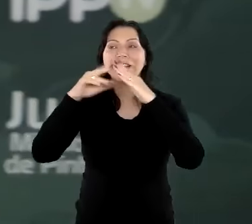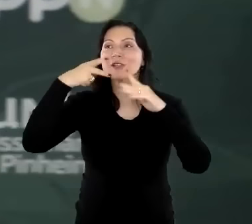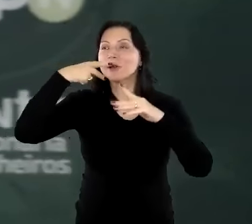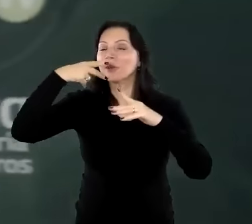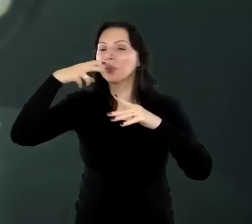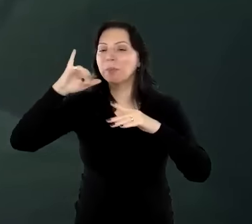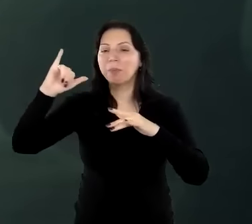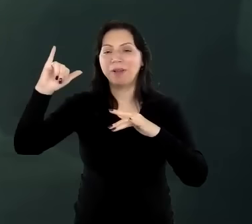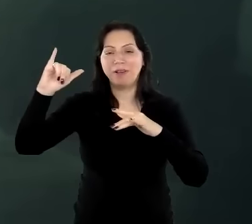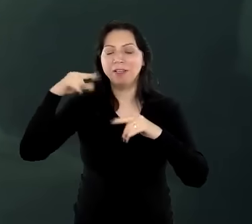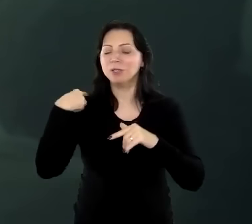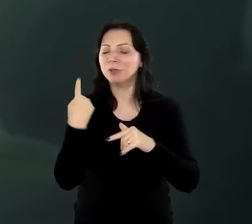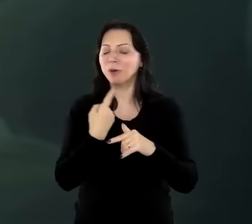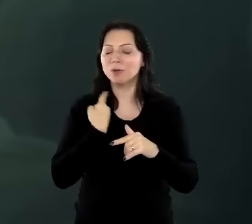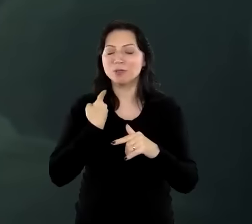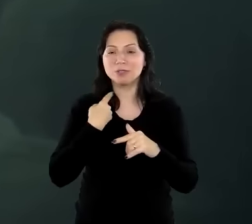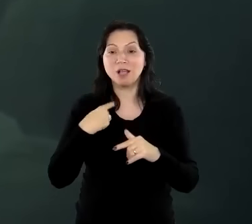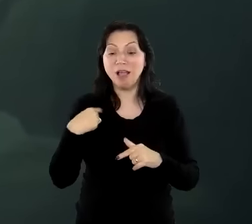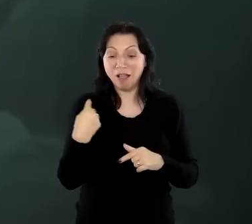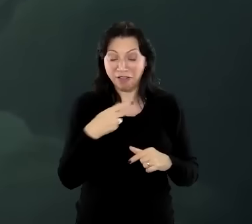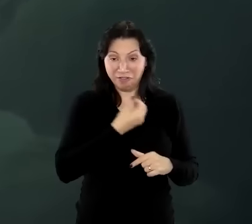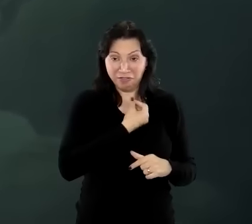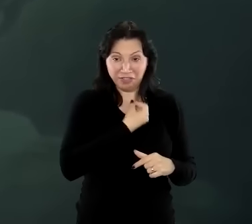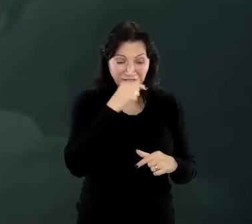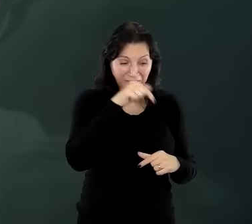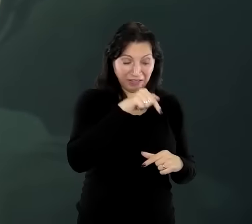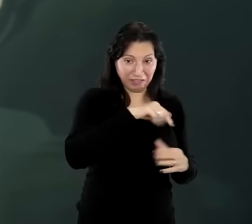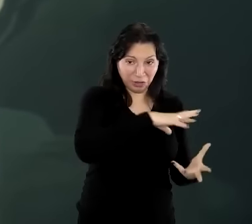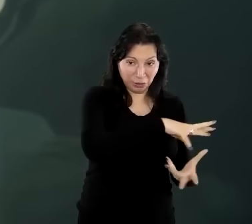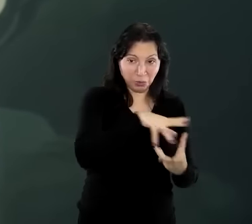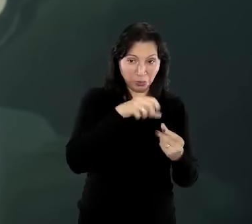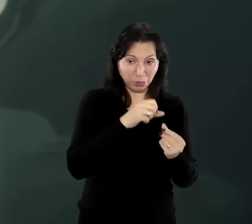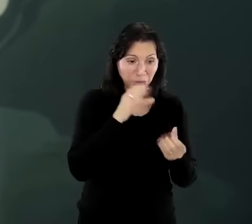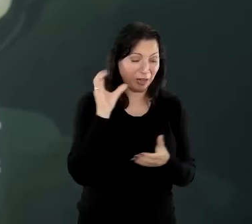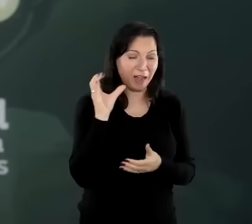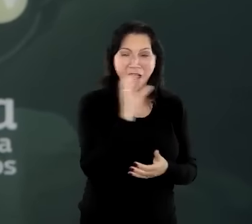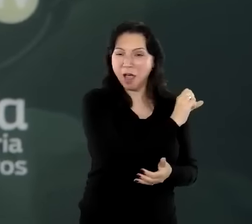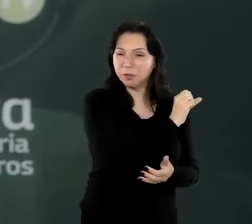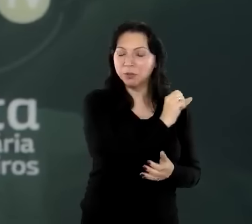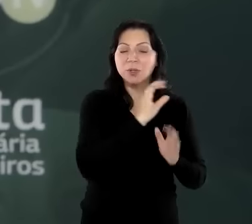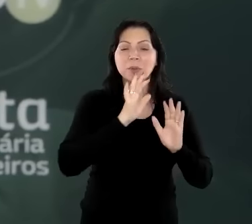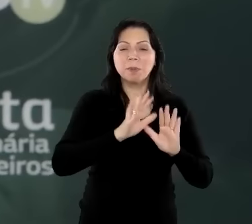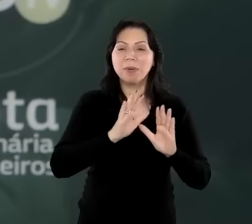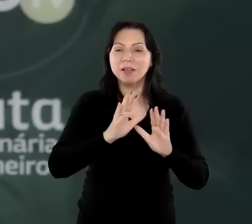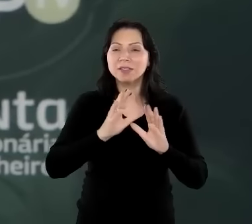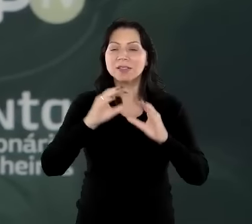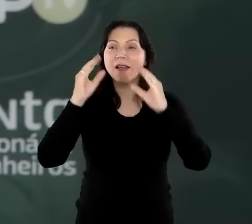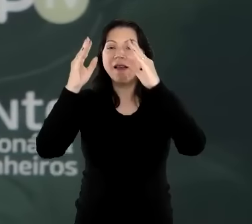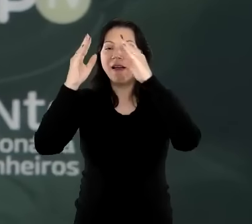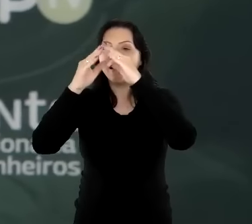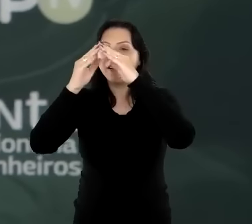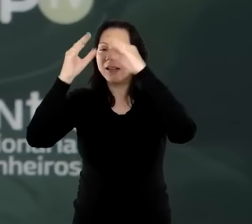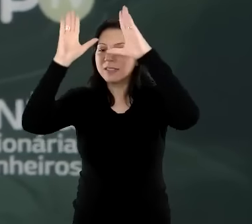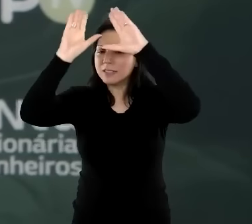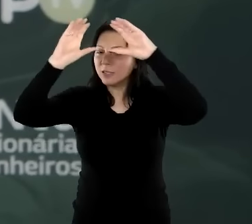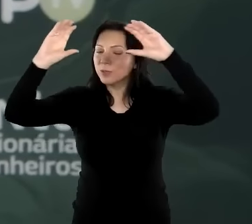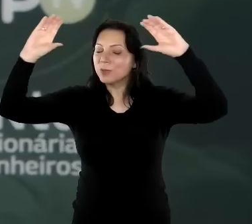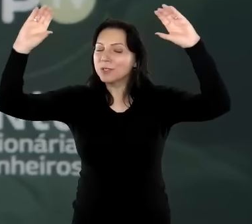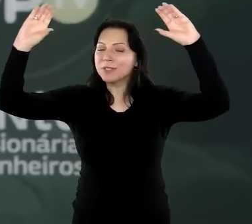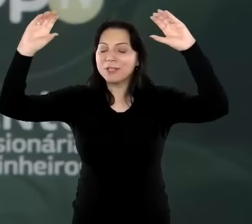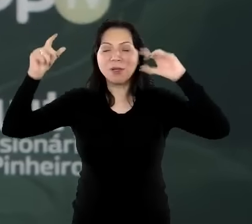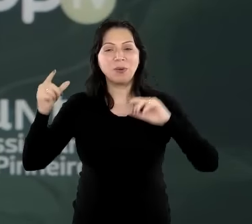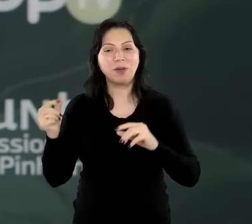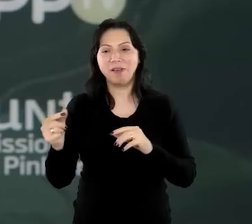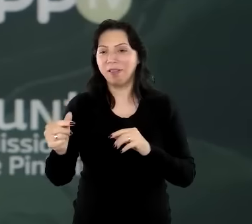está falando que aqui nós estamos de passagem, nós estamos indo para o nosso lugar permanente. Então não ponha o seu coração aqui,